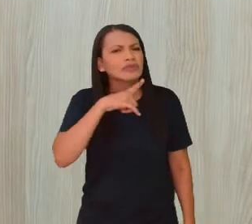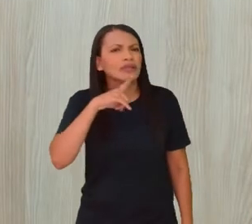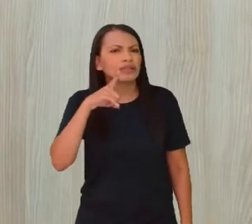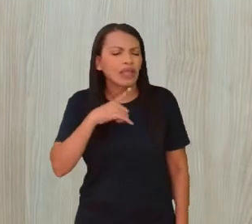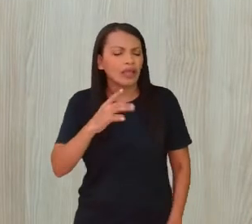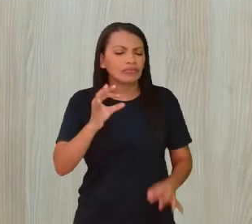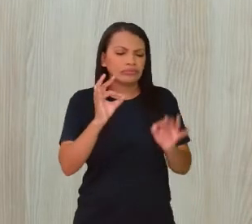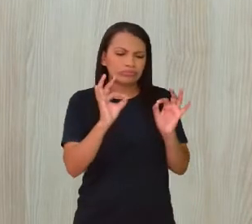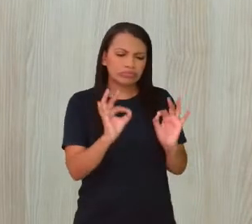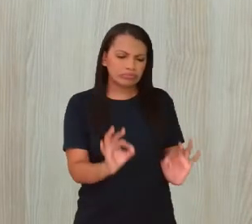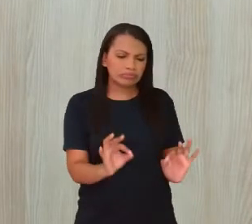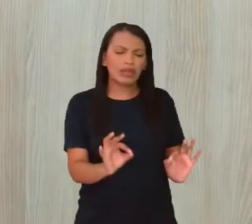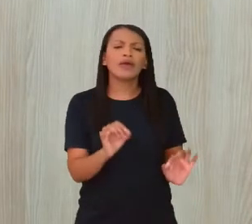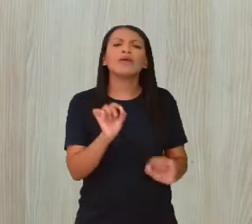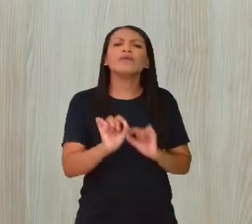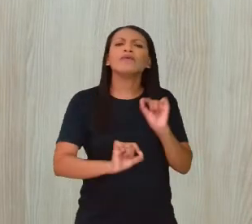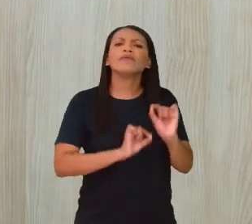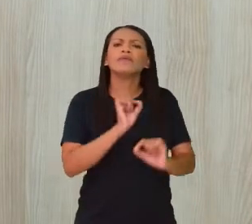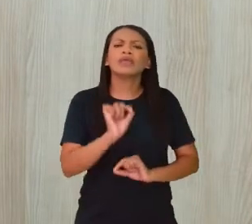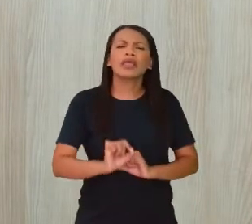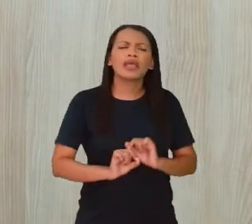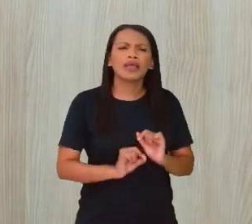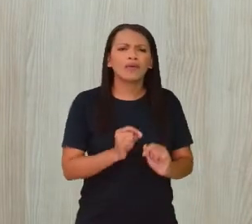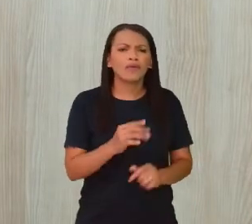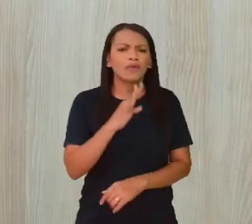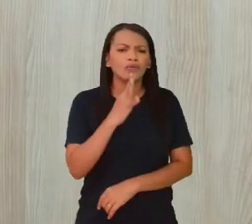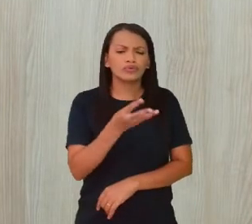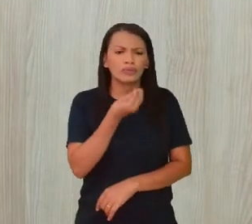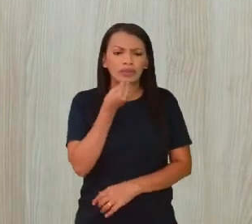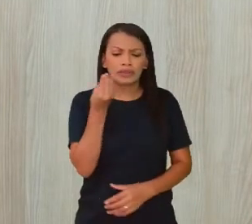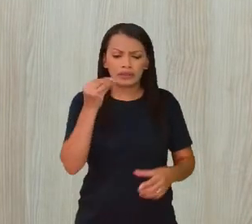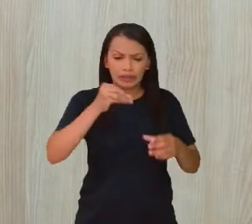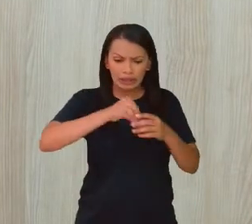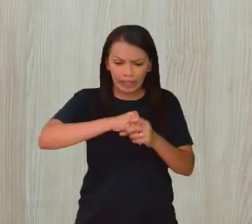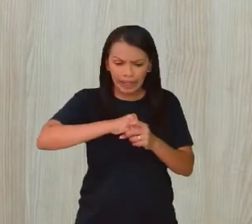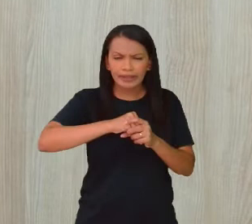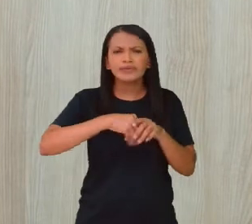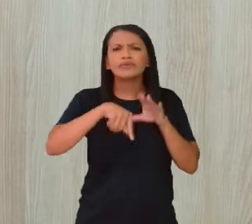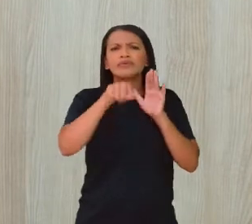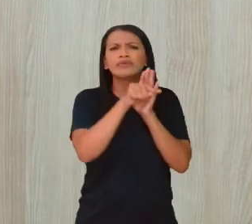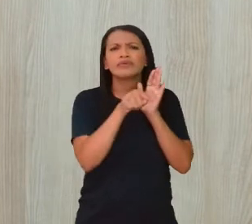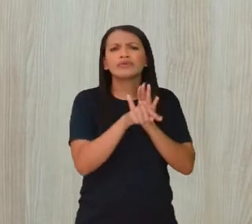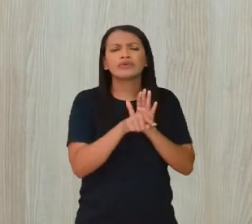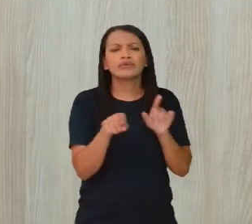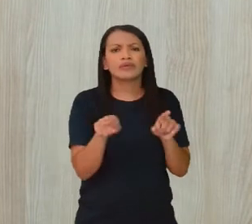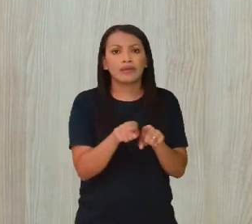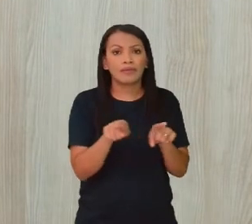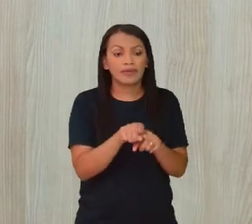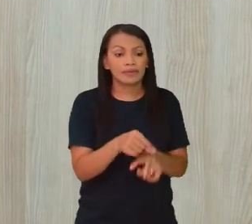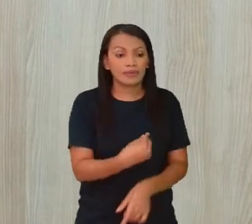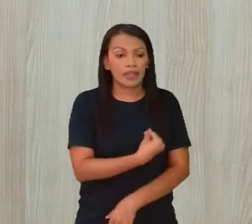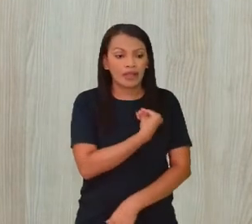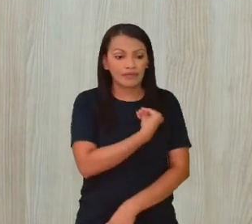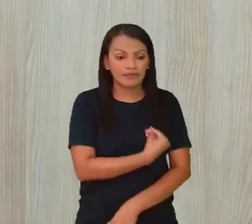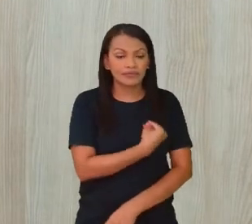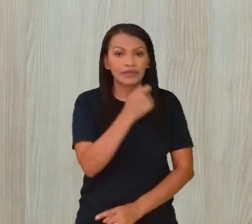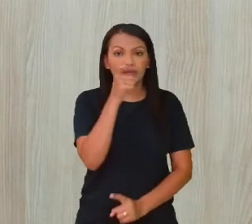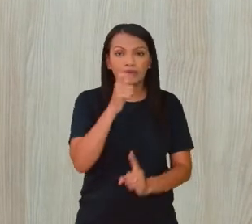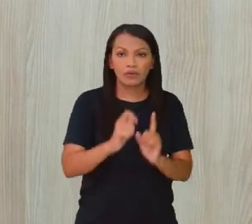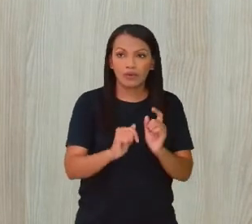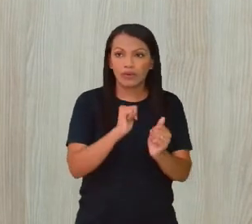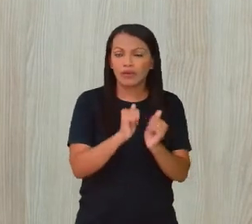disciplina, e essa disciplina, ela não está só dentro do esporte, ela meio que se estende para a vida do atleta. É muito engraçado isso,